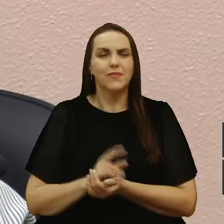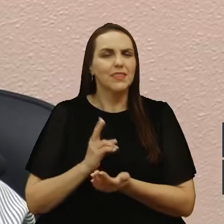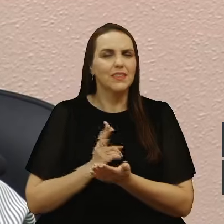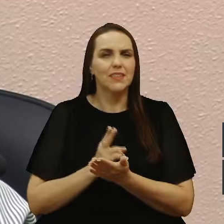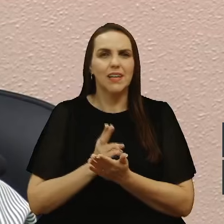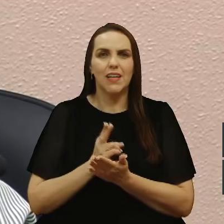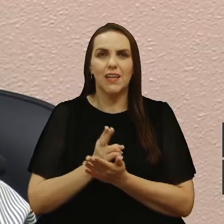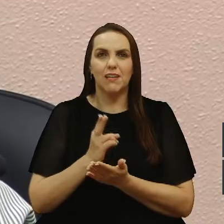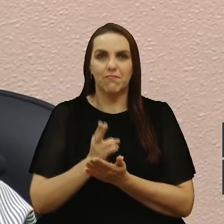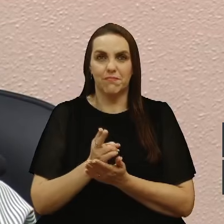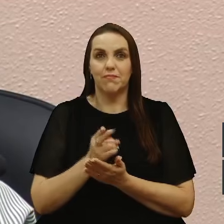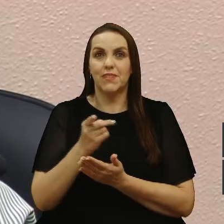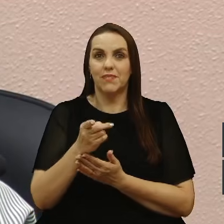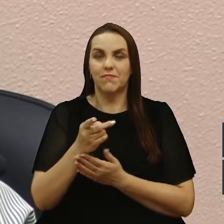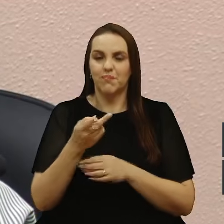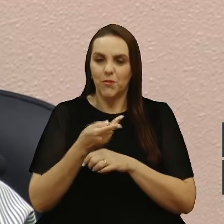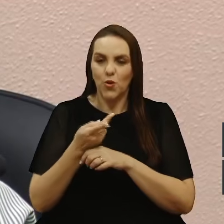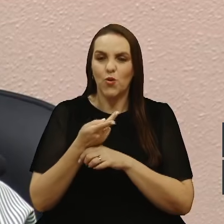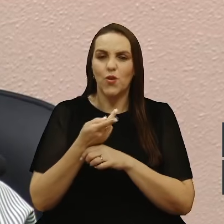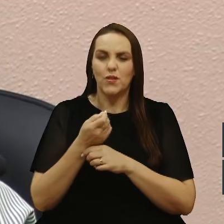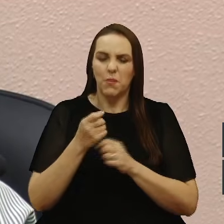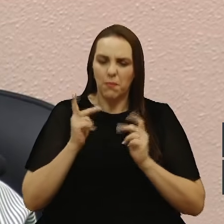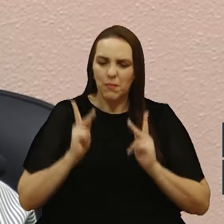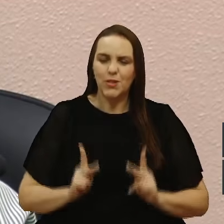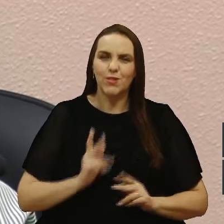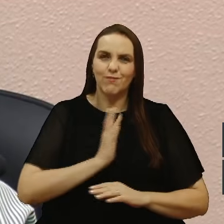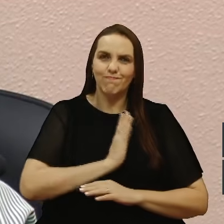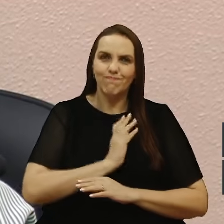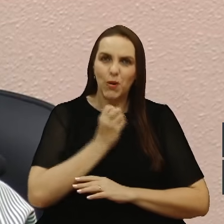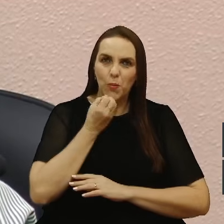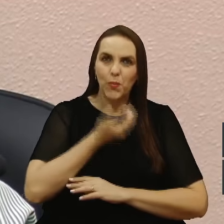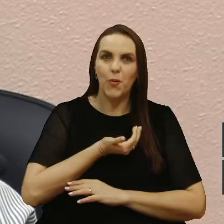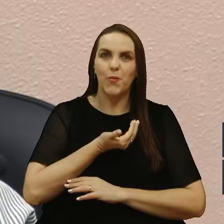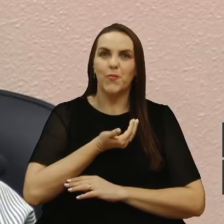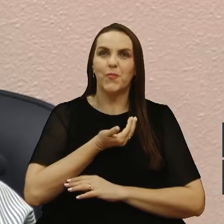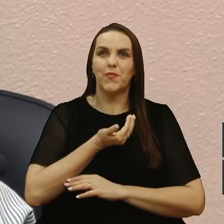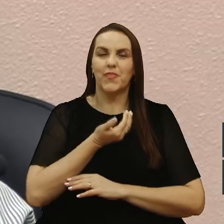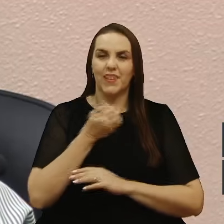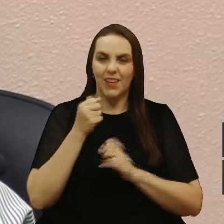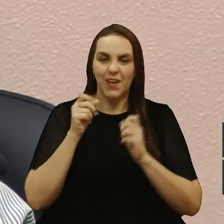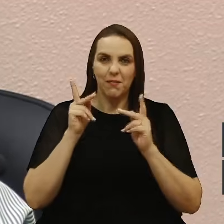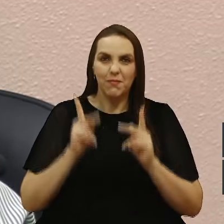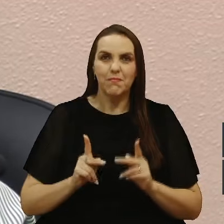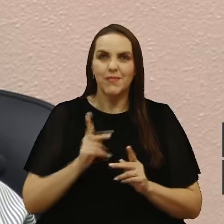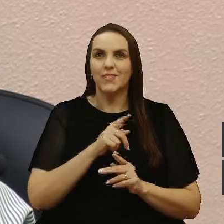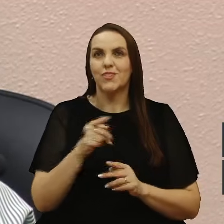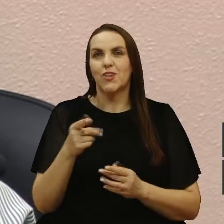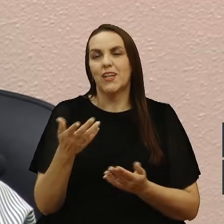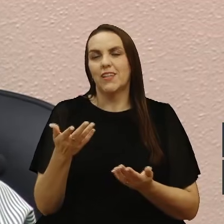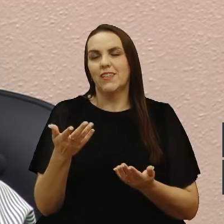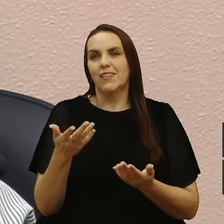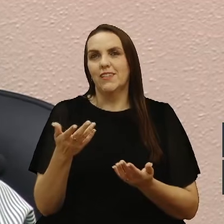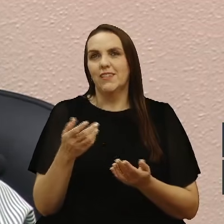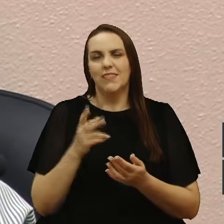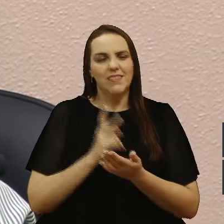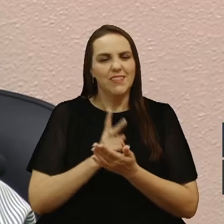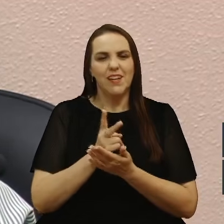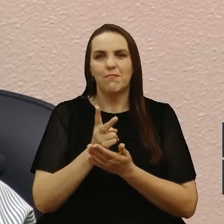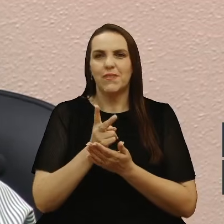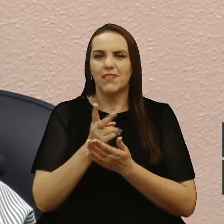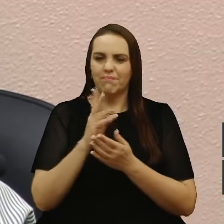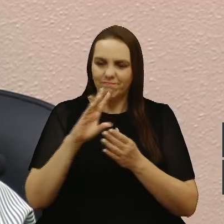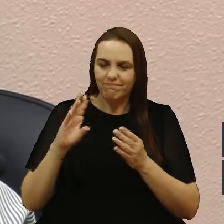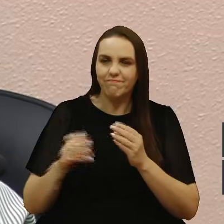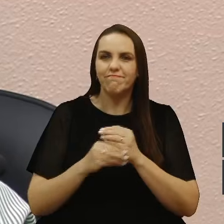Sempre buscou o bem. A Vânia é daquelas pessoas, né, Wagner, que está aqui, buscou o bem, é uma pessoa que agrega,